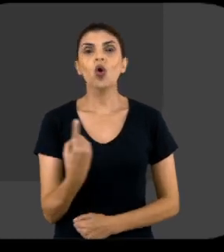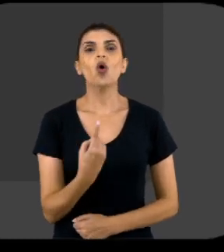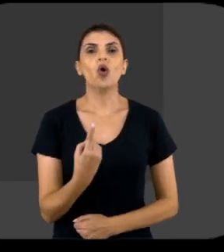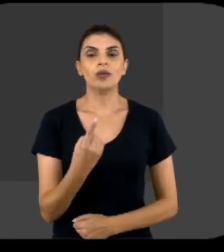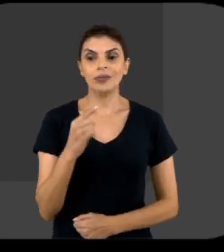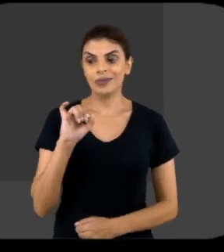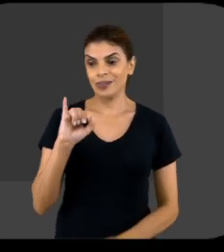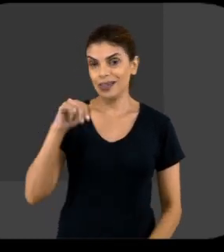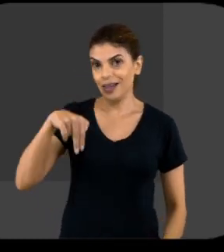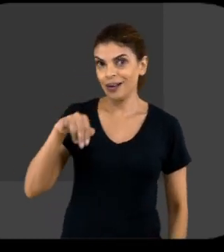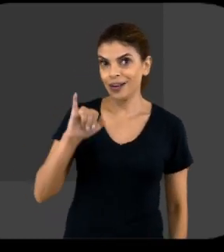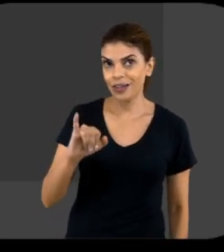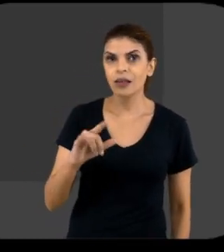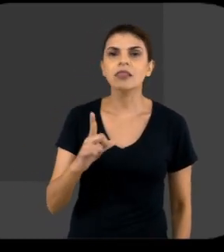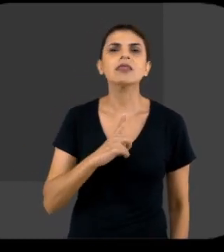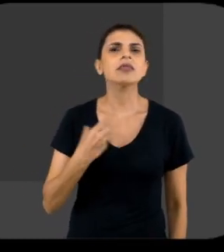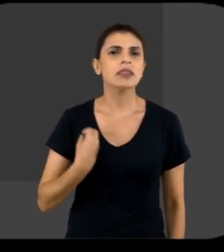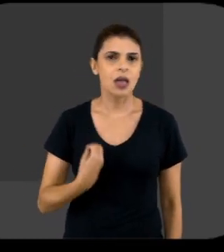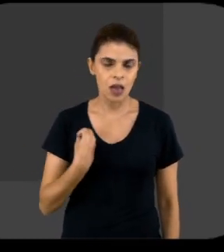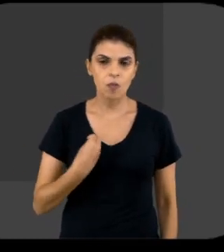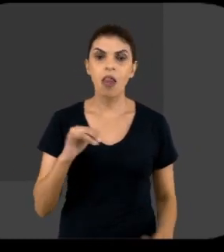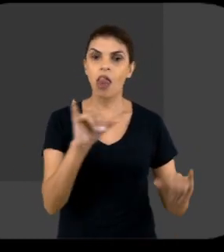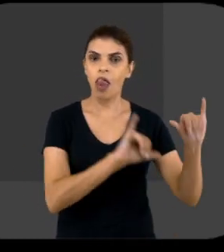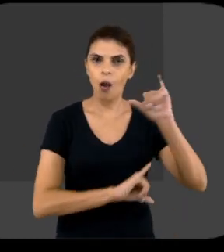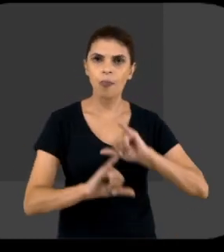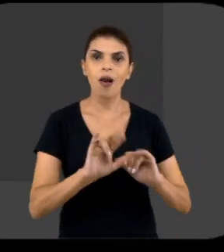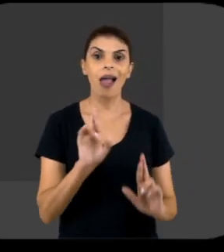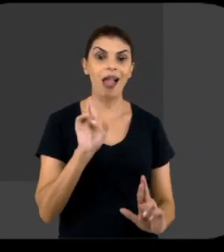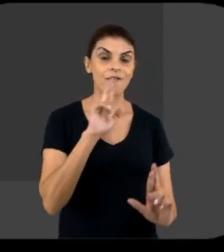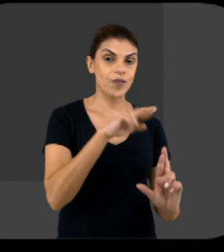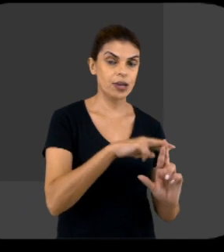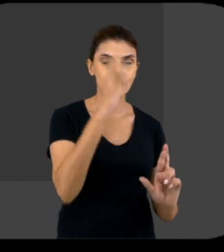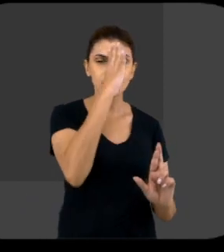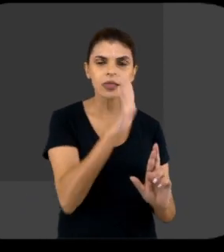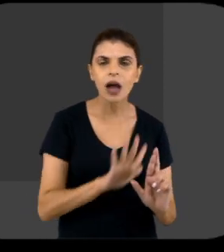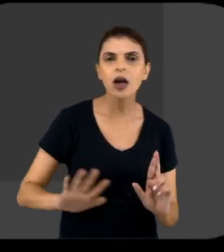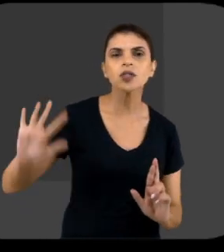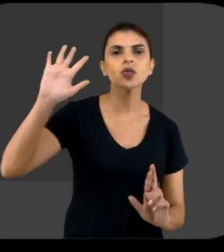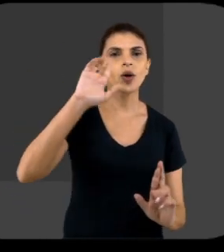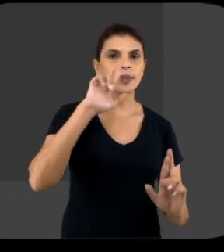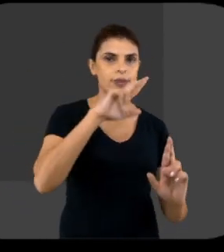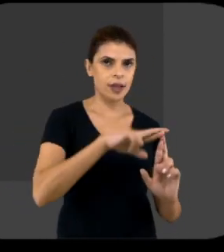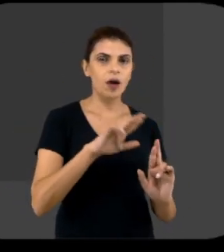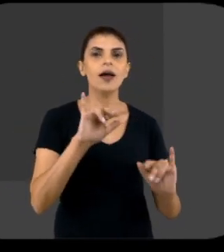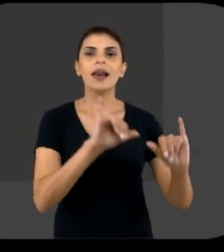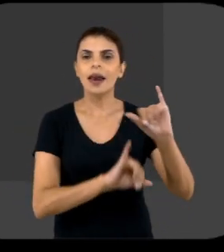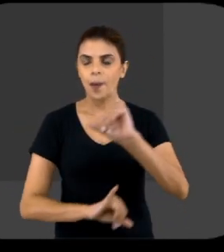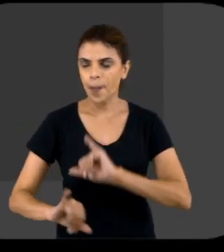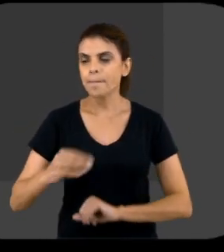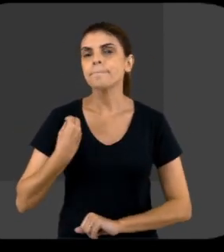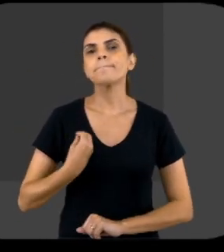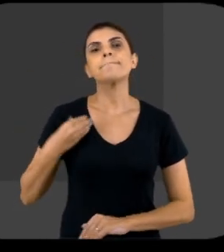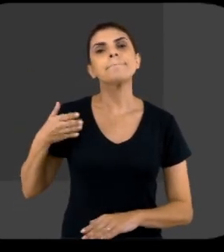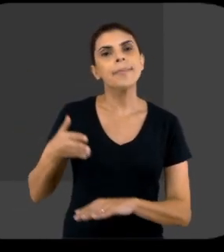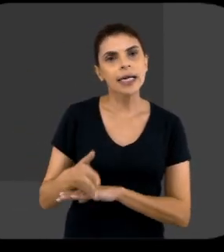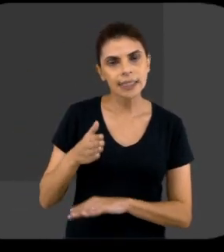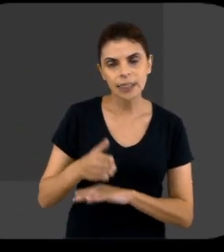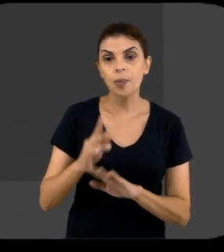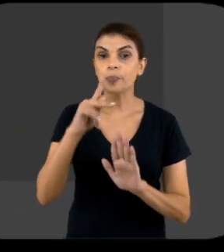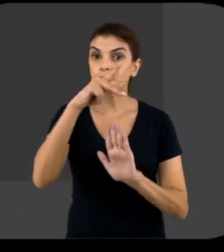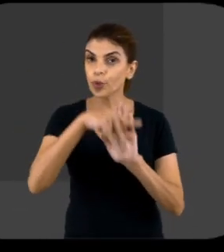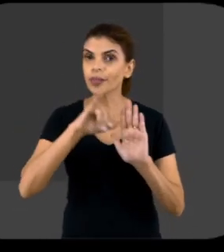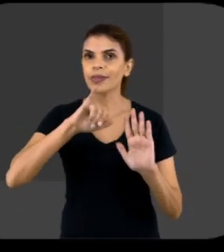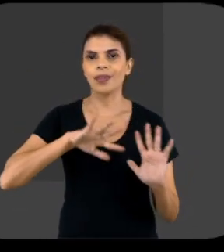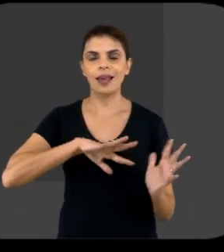No INE, hoje nós temos laboratórios que são referência nacional, nós temos laboratórios no INE hoje que participam de